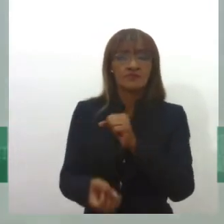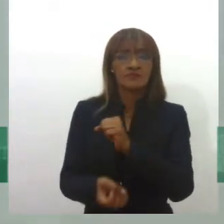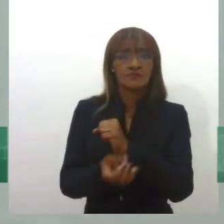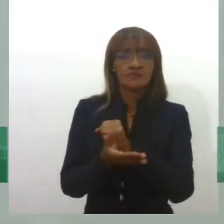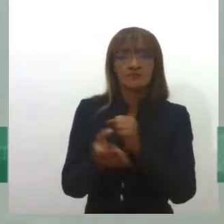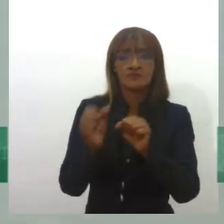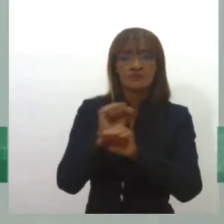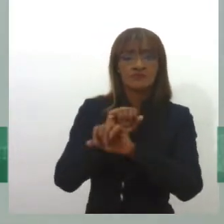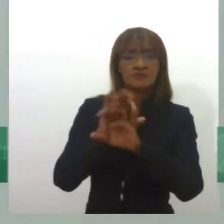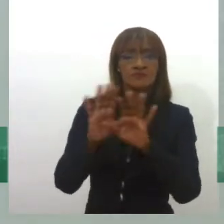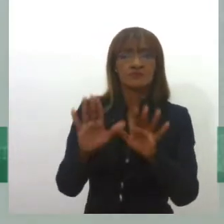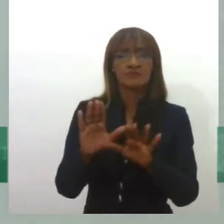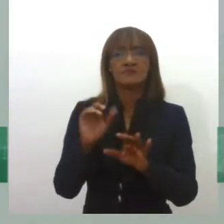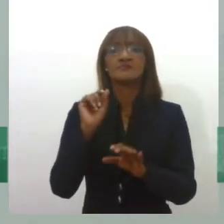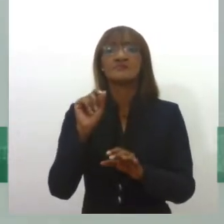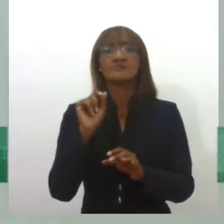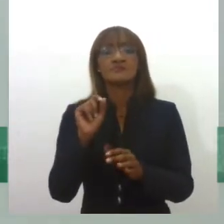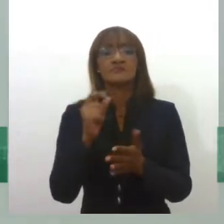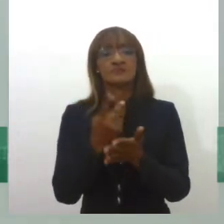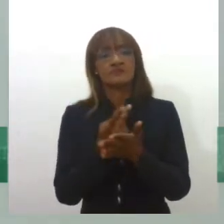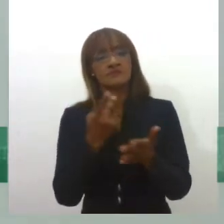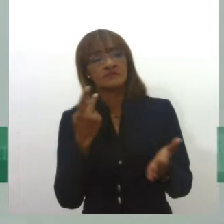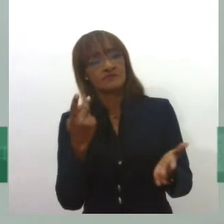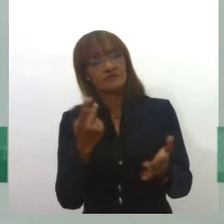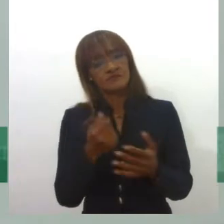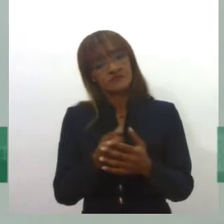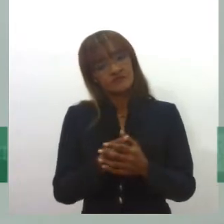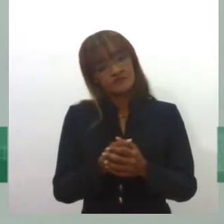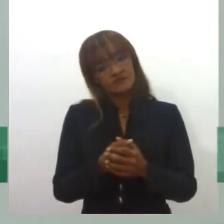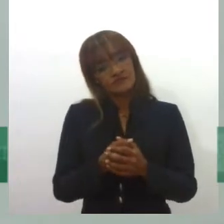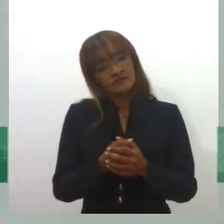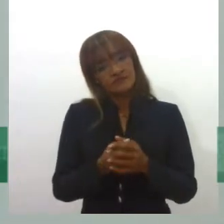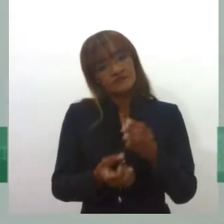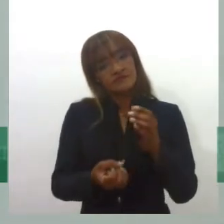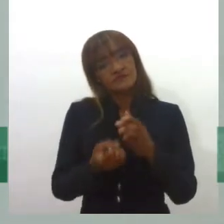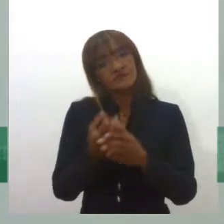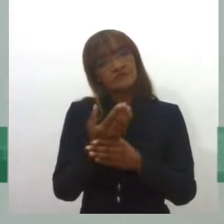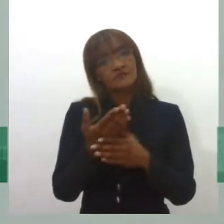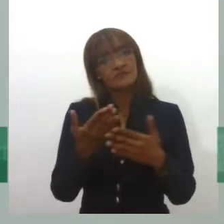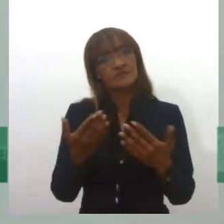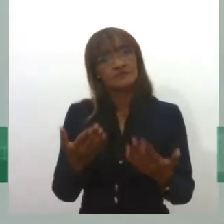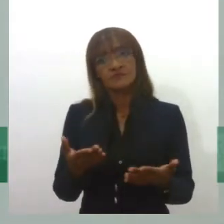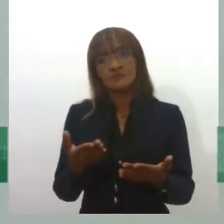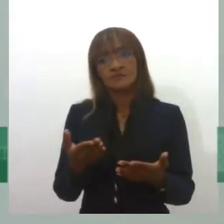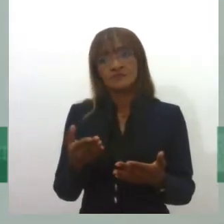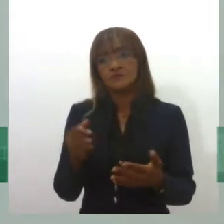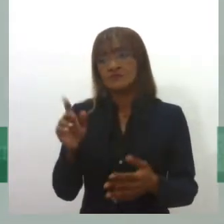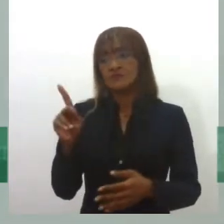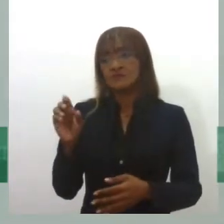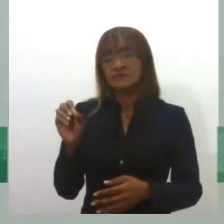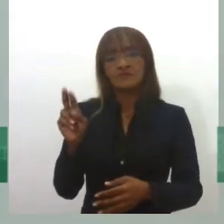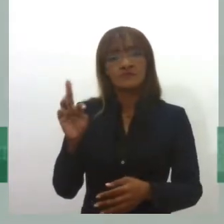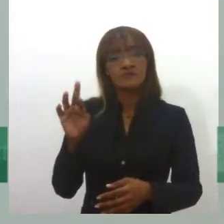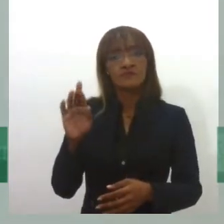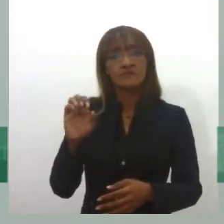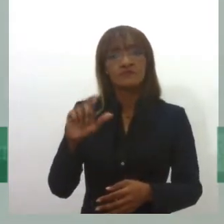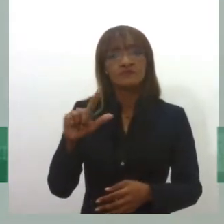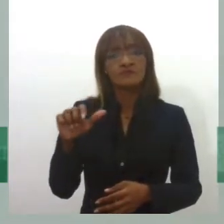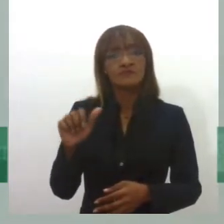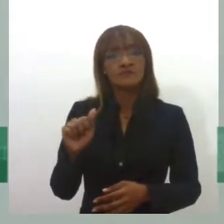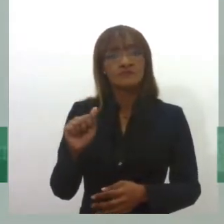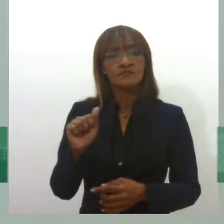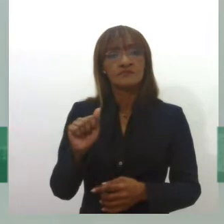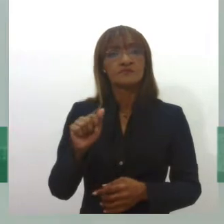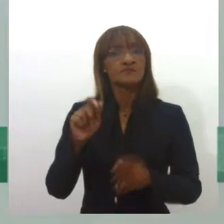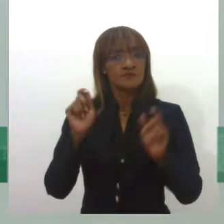da corrupção. E o Mário Sérgio Cortella colocou muito bem isso, começa em casa, e os pais fazem, a gente vê